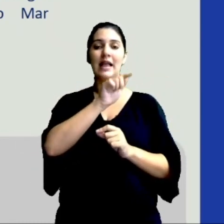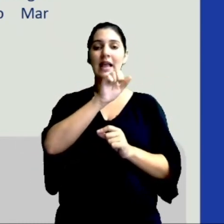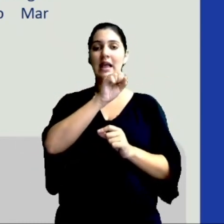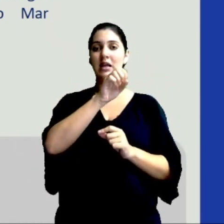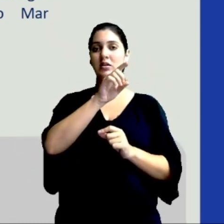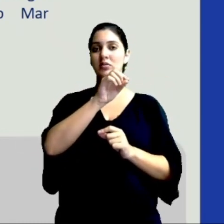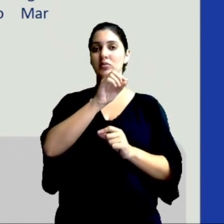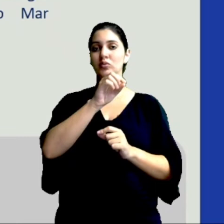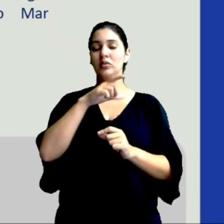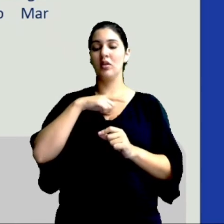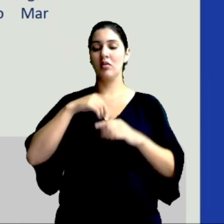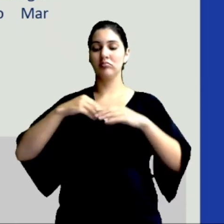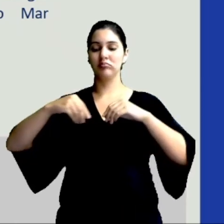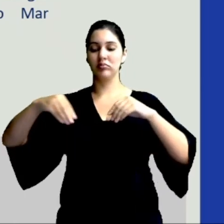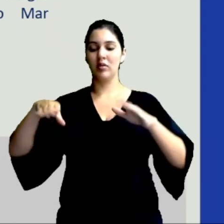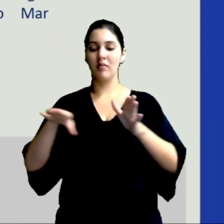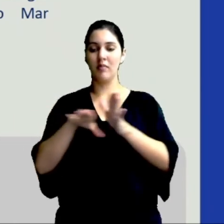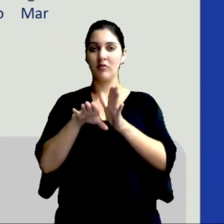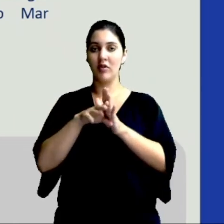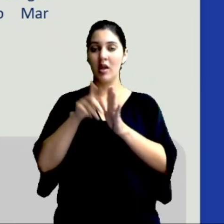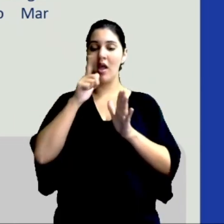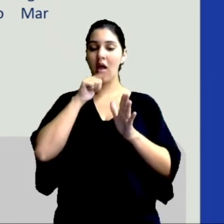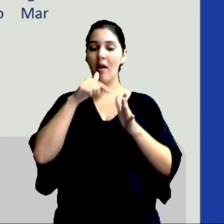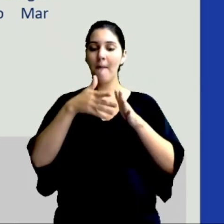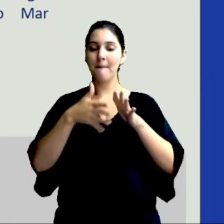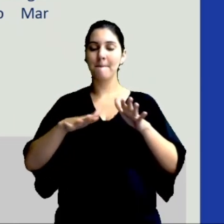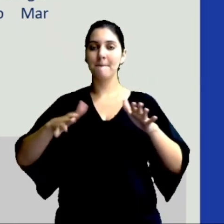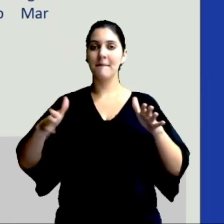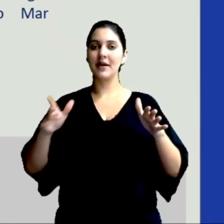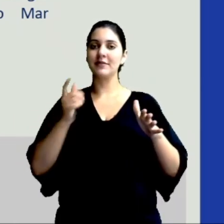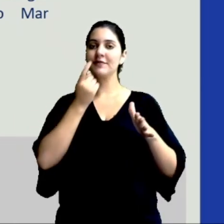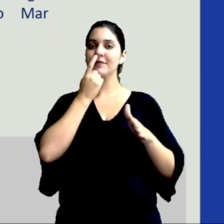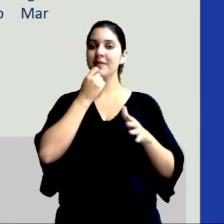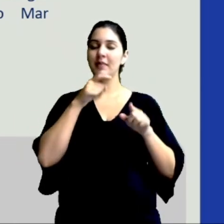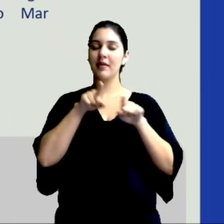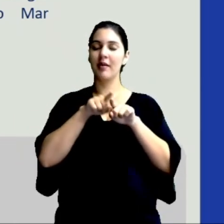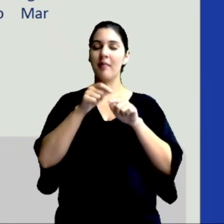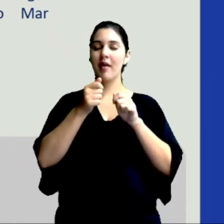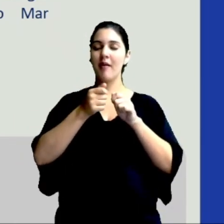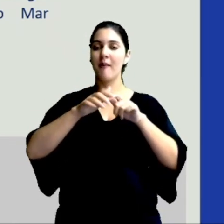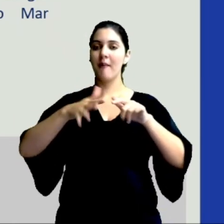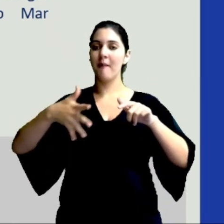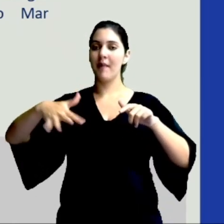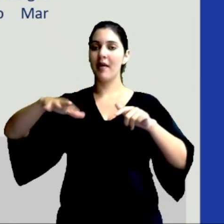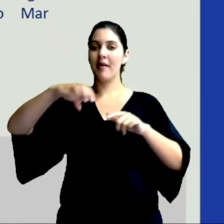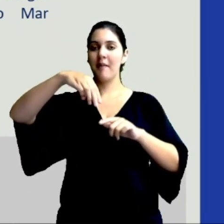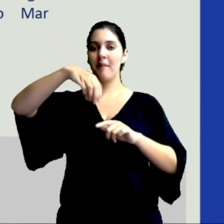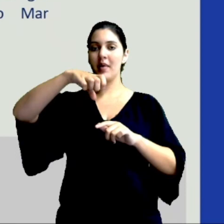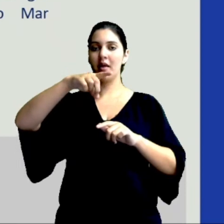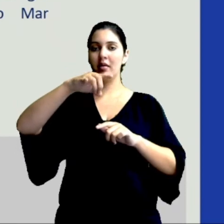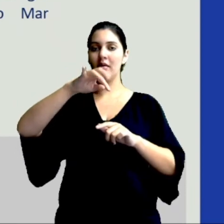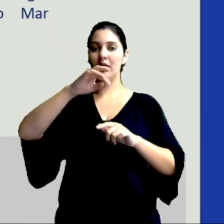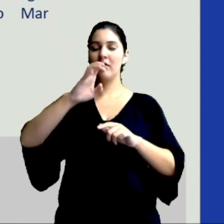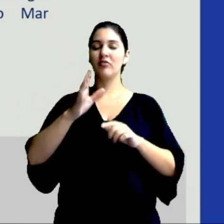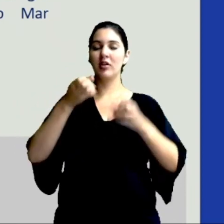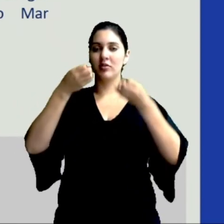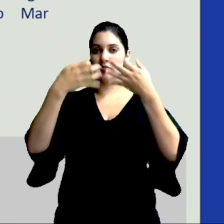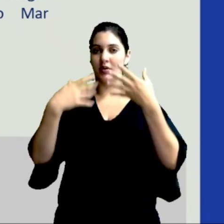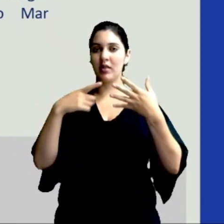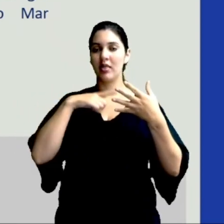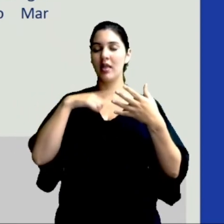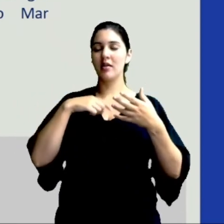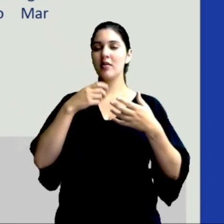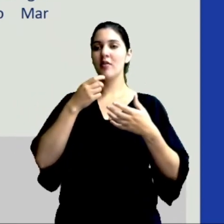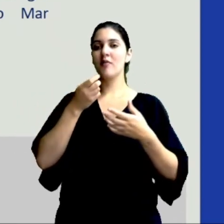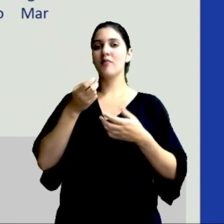atravessam os desertos para chegar ao Mar Vermelho e o Mar Mediterrâneo. Então é como eu estava falando, né? Você tem aí, ó, aqueles pontinhos verdes,